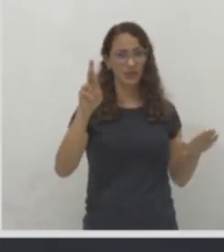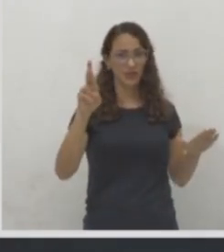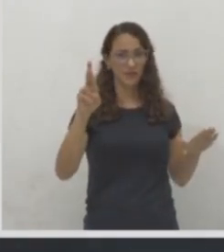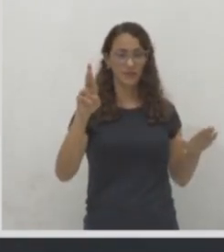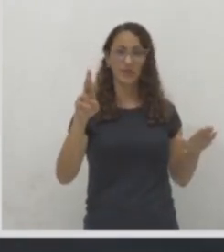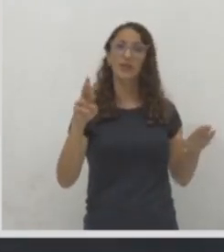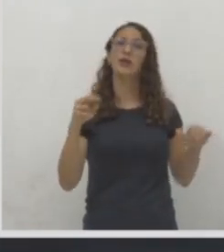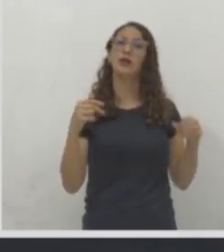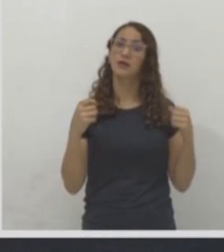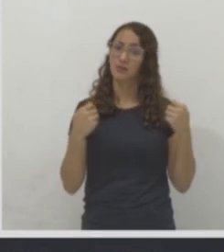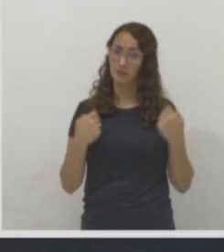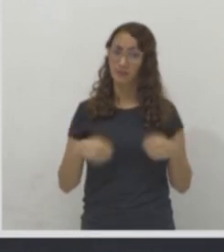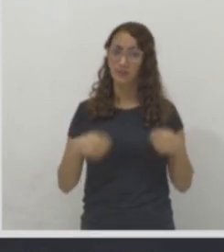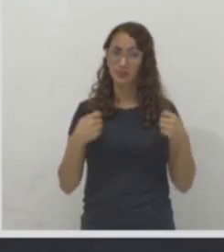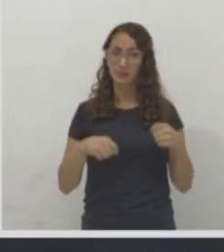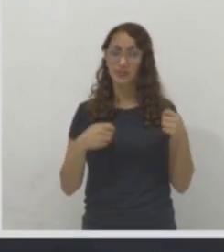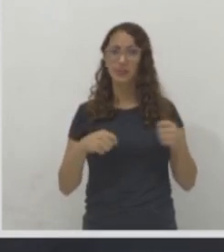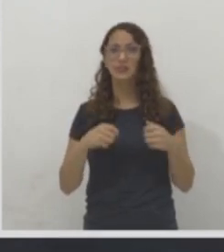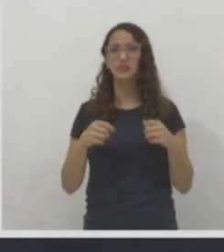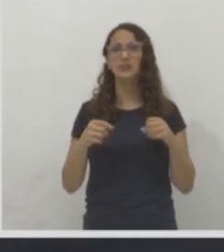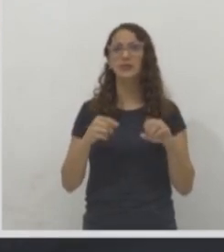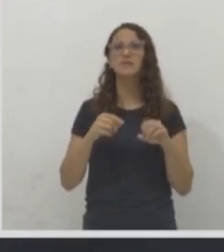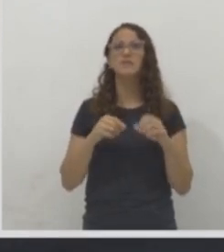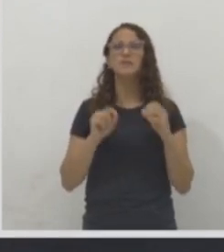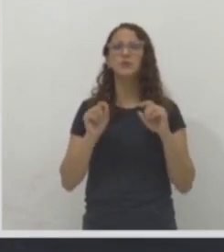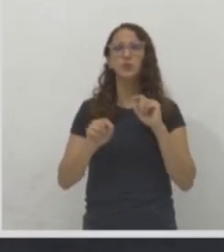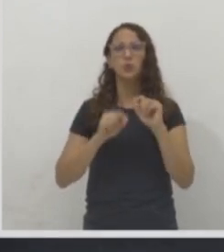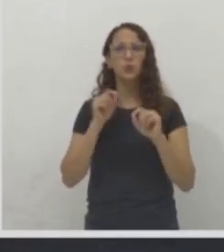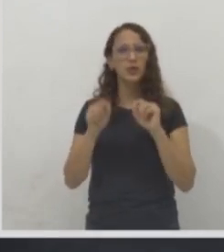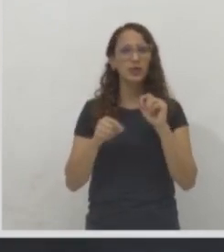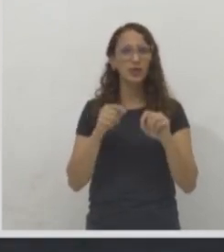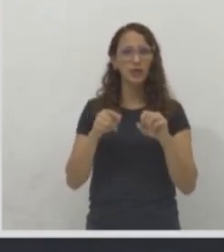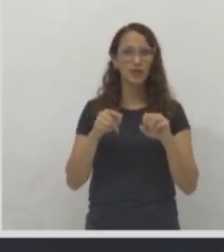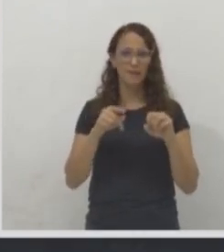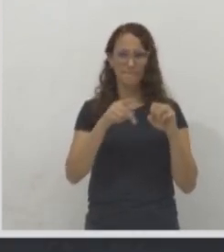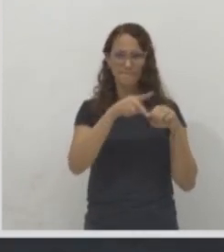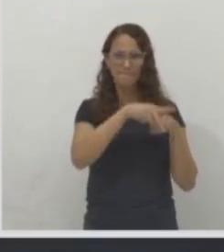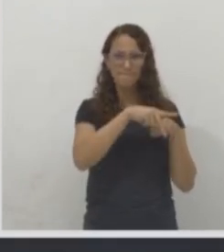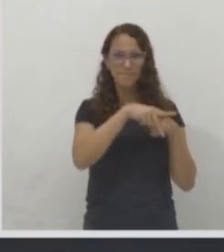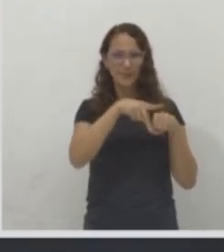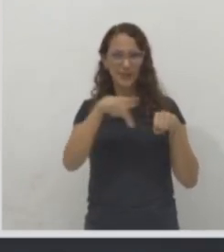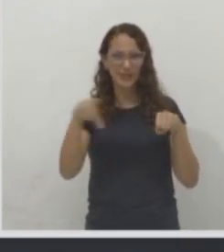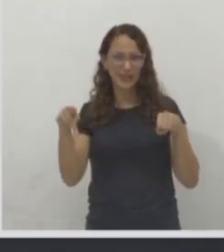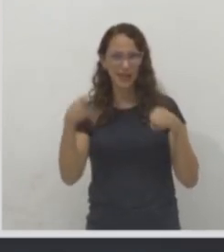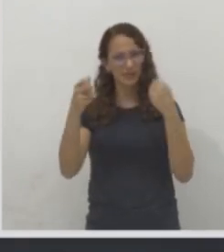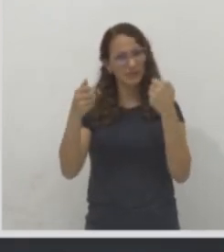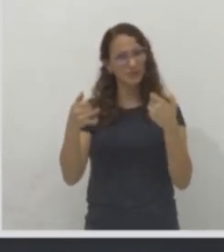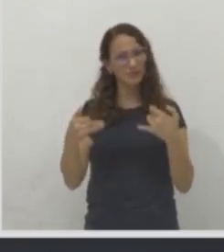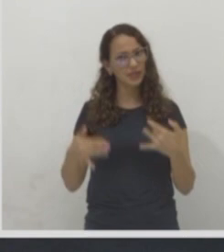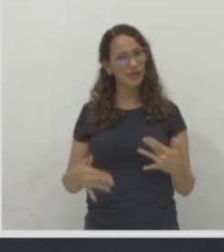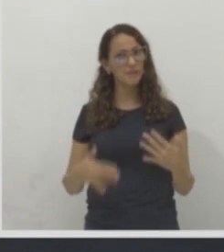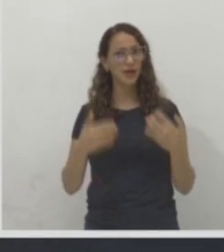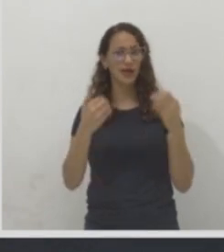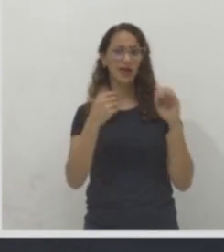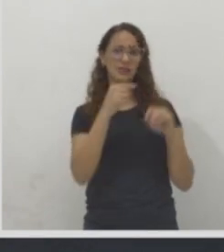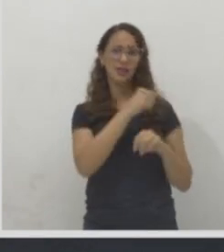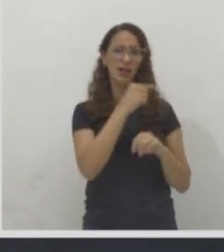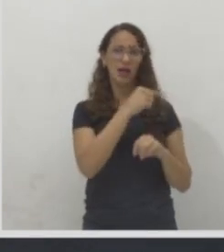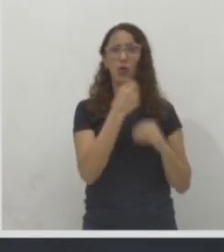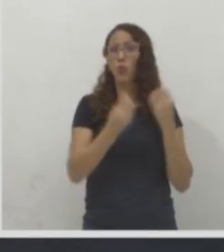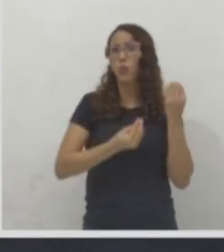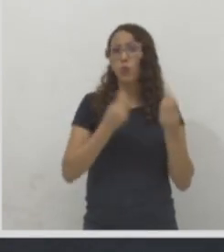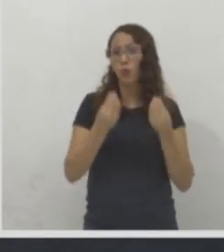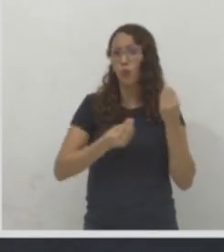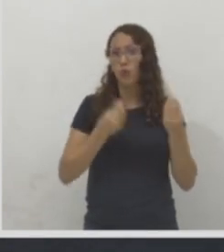vai atribuir uma característica, indicando um estado desse elemento, certo? Então,